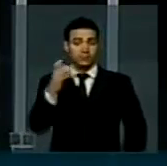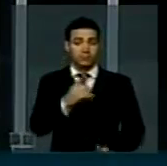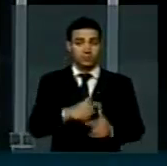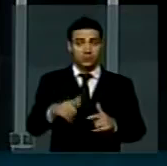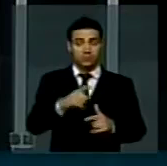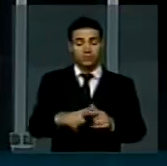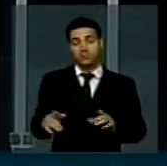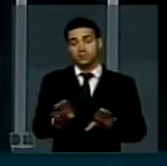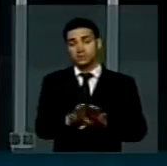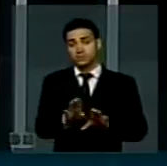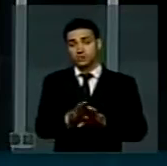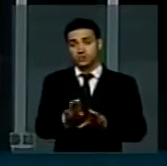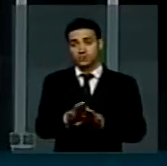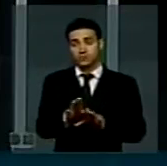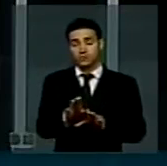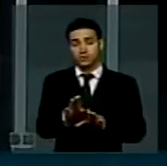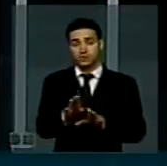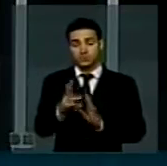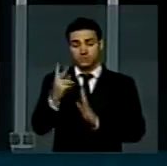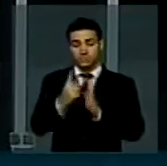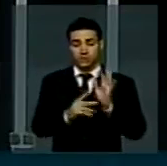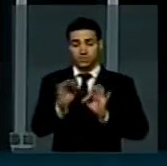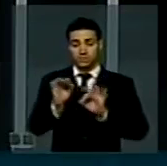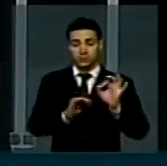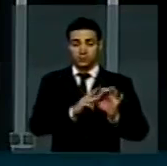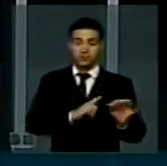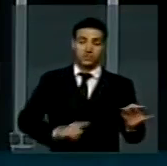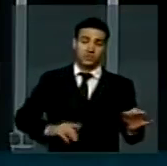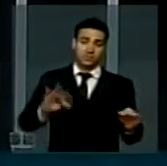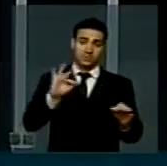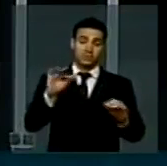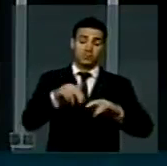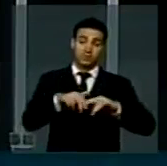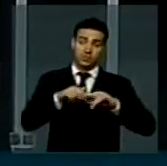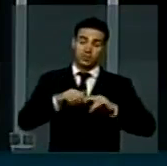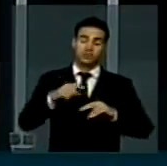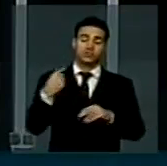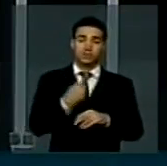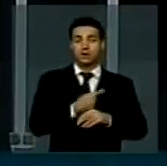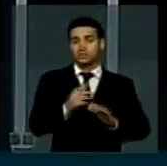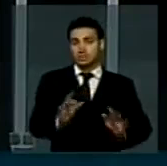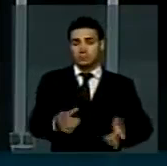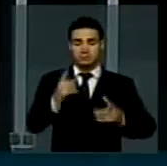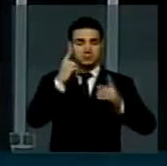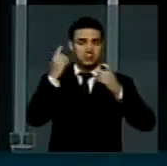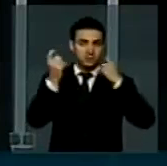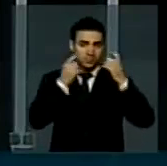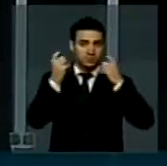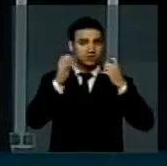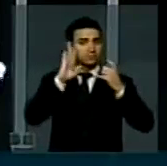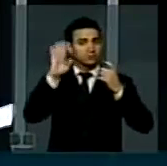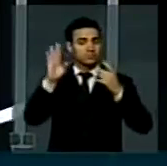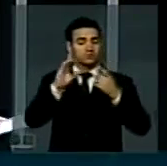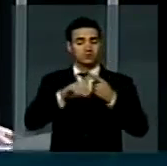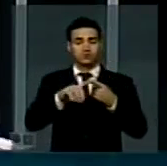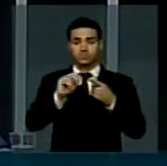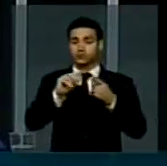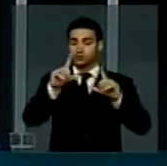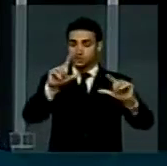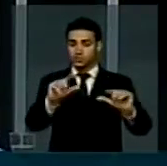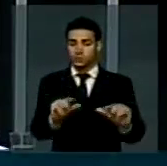e para encaminhar os programas do governo federal. E é exatamente por isso que nós tivemos uma preocupação clara. Reduzir